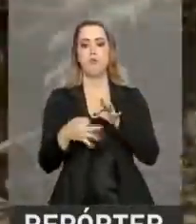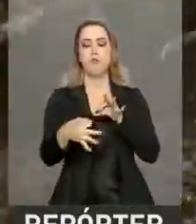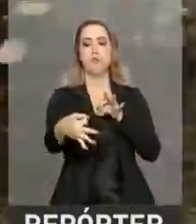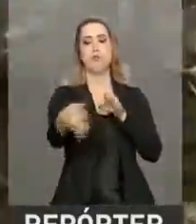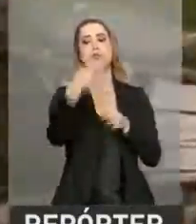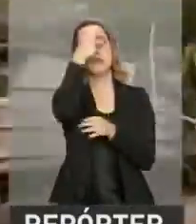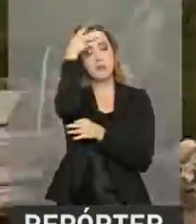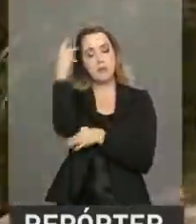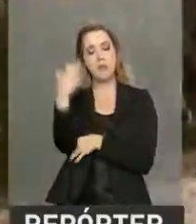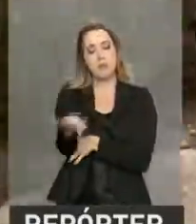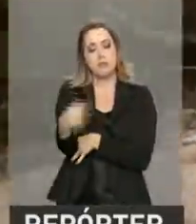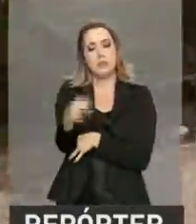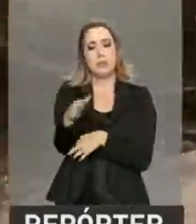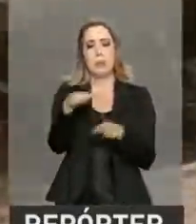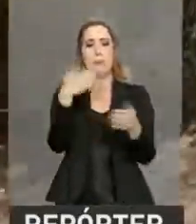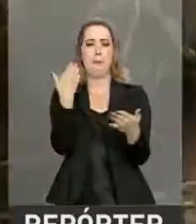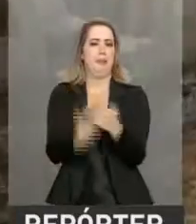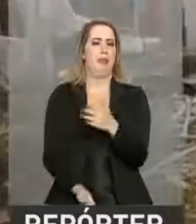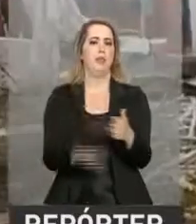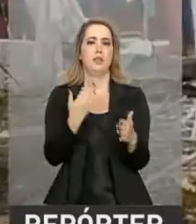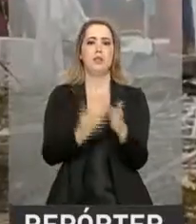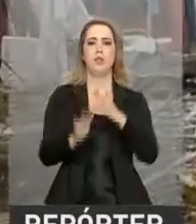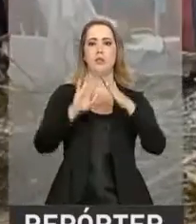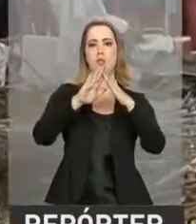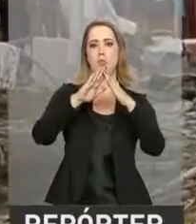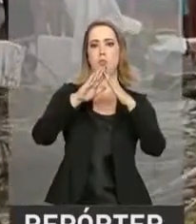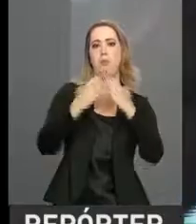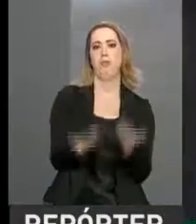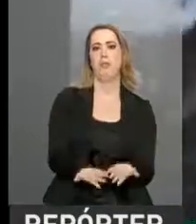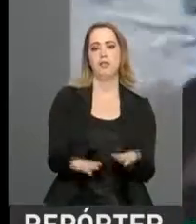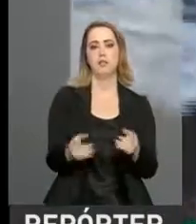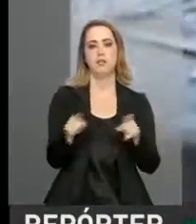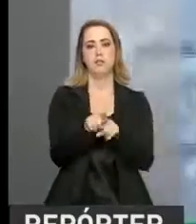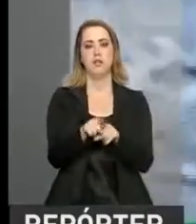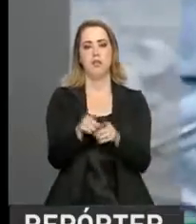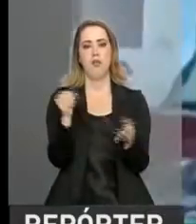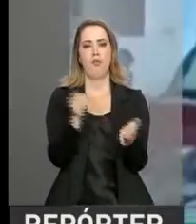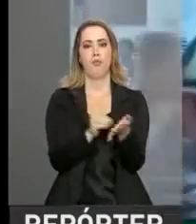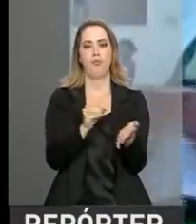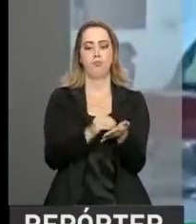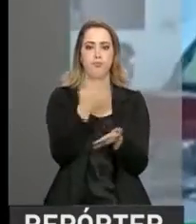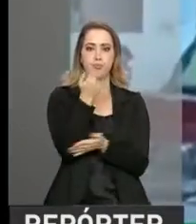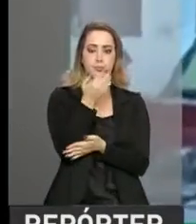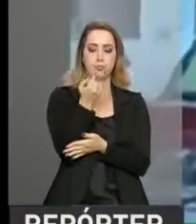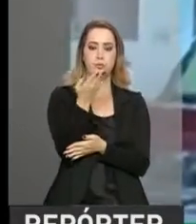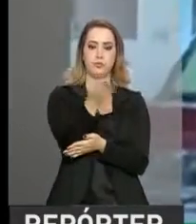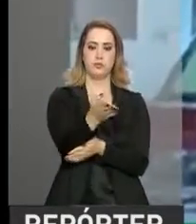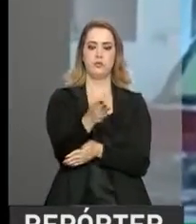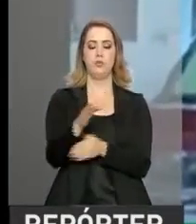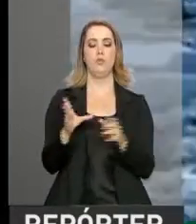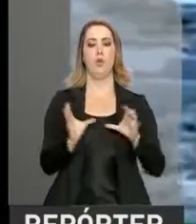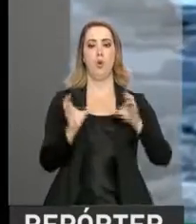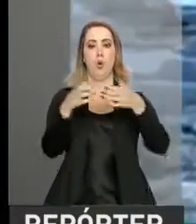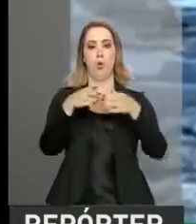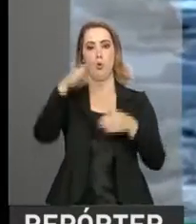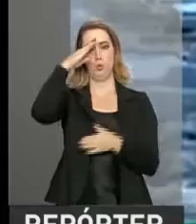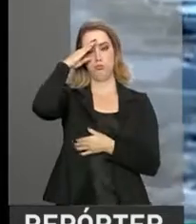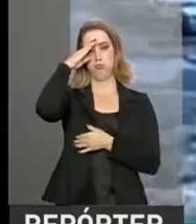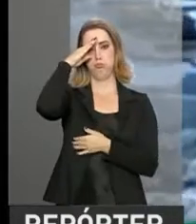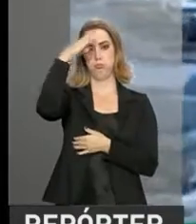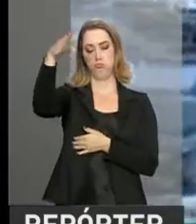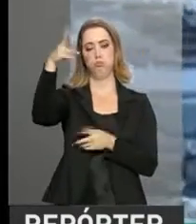pessoas feridas, que perderam casas e estão sem alimentos. O efetivo brasileiro da Força de Paz da ONU, que atua no